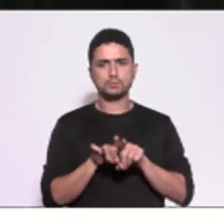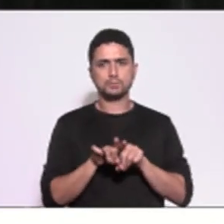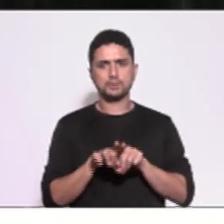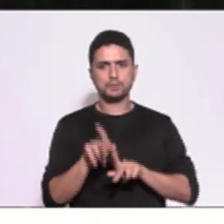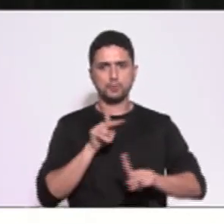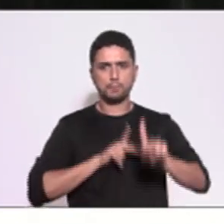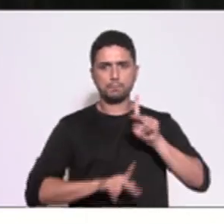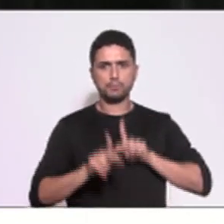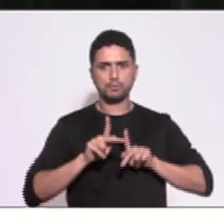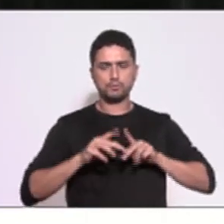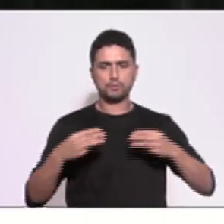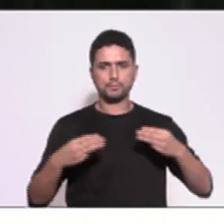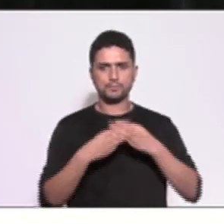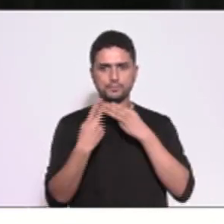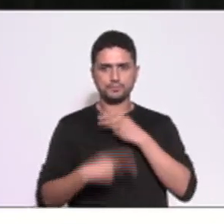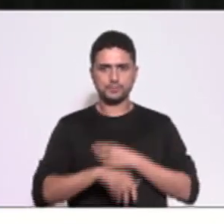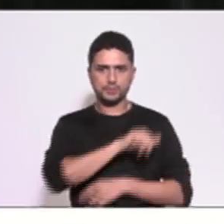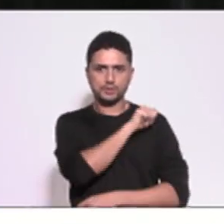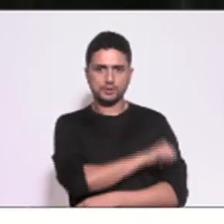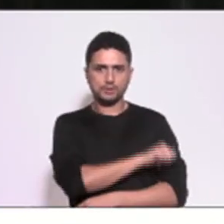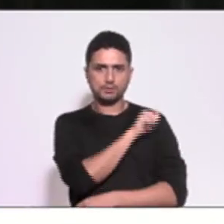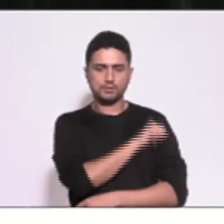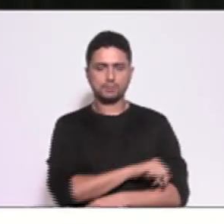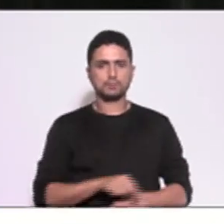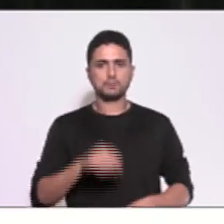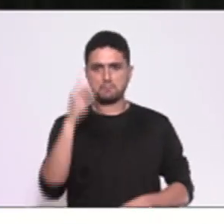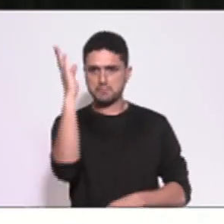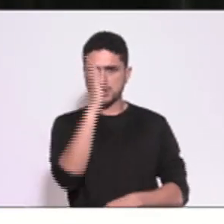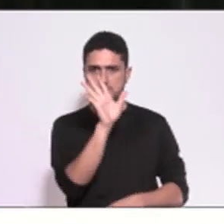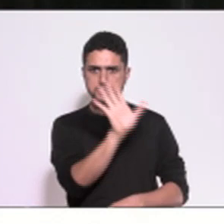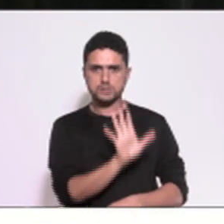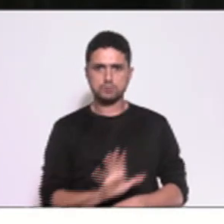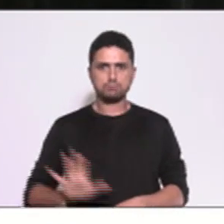de Janeiro e do Brasil.